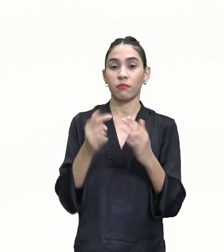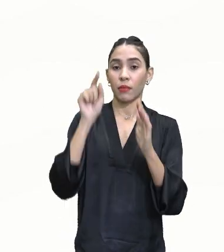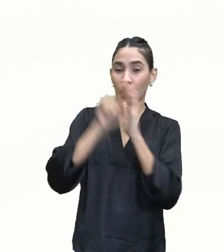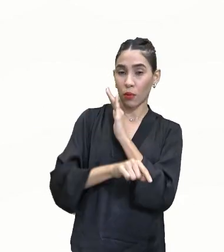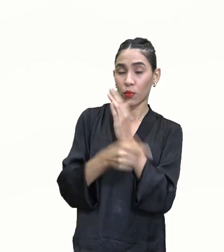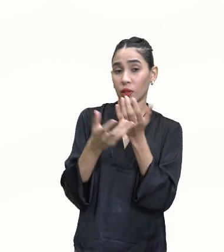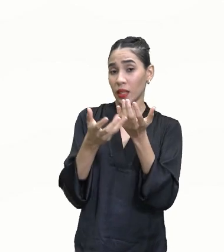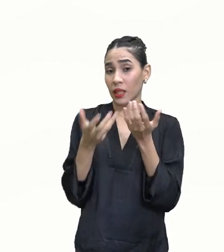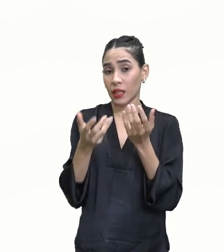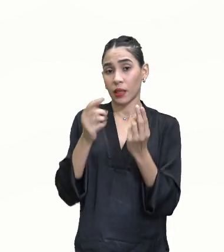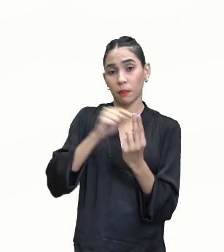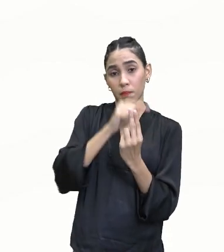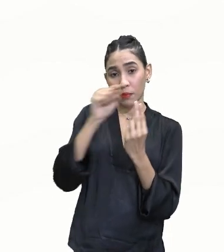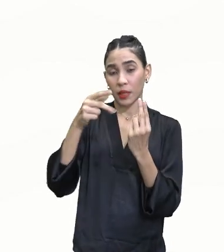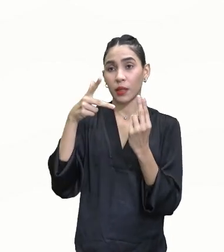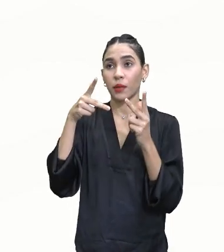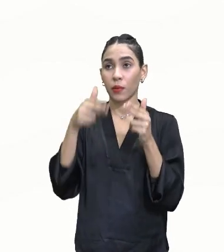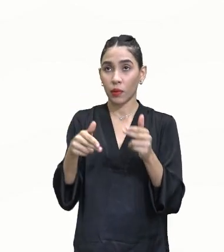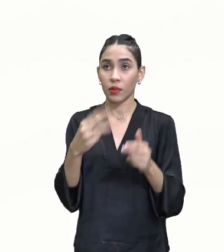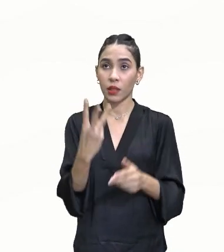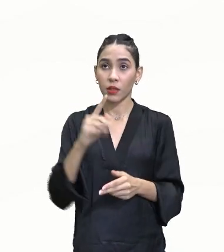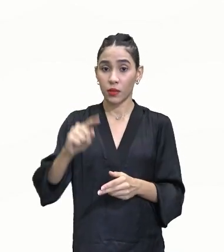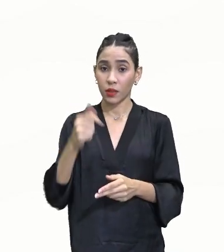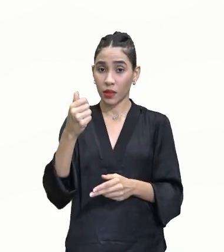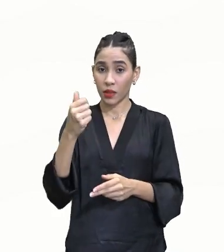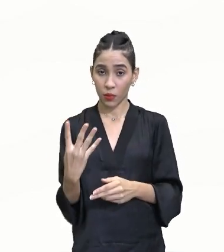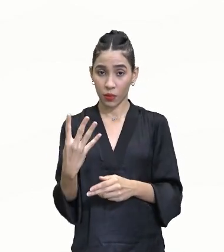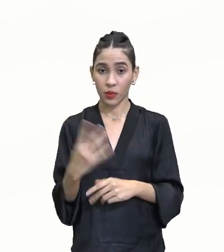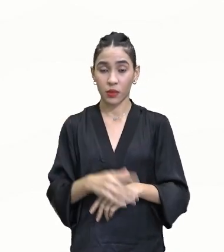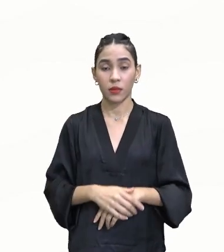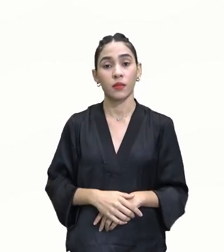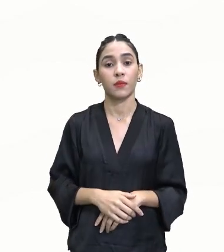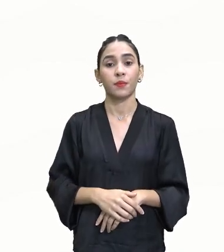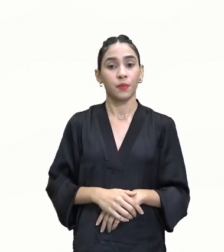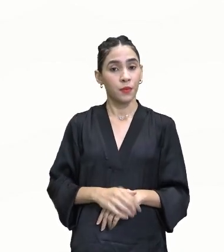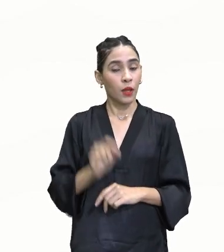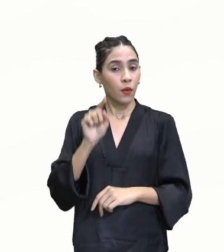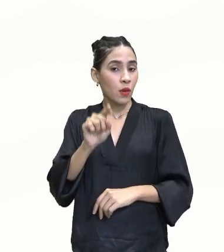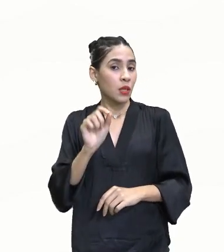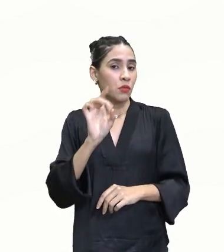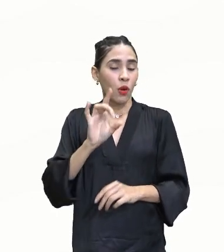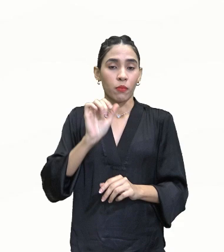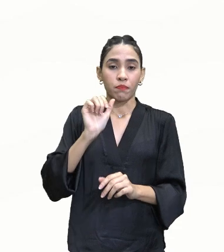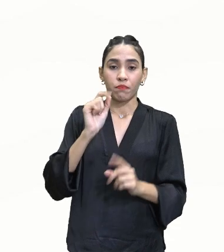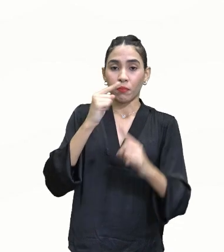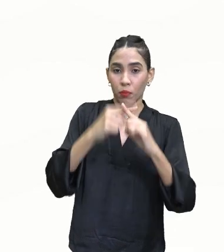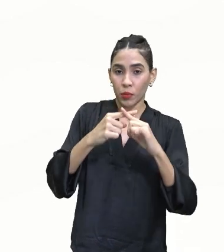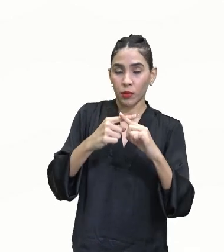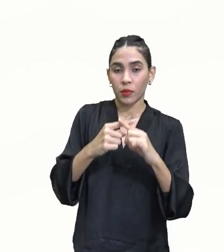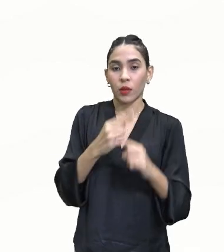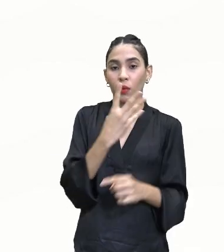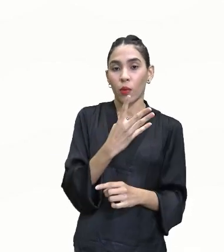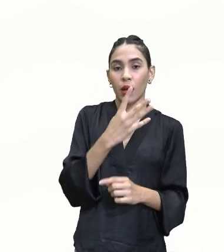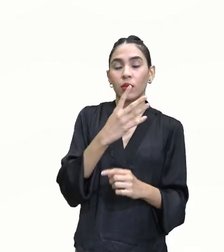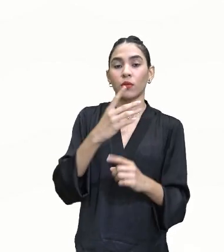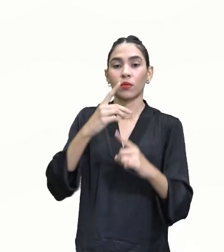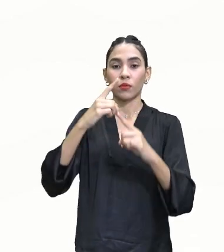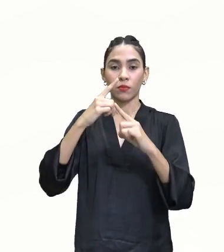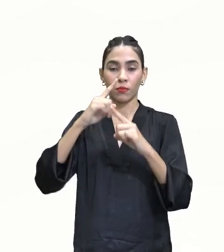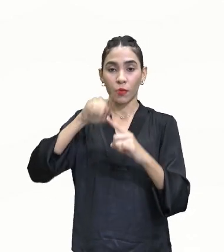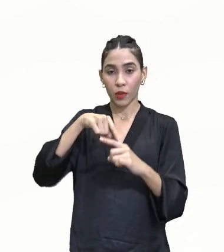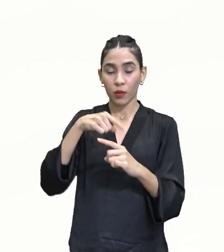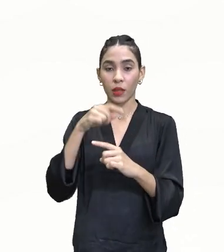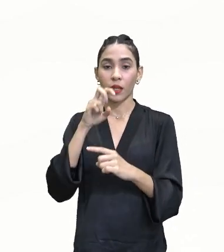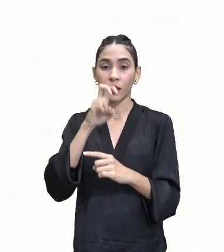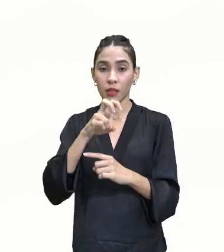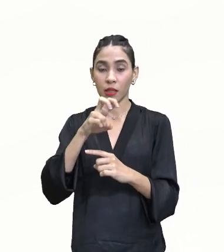questão, considere π igual a 3 ou a 3,14, você multiplicaria 4,5 por